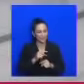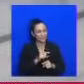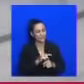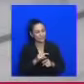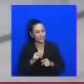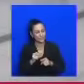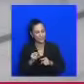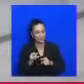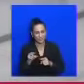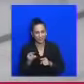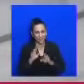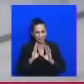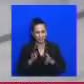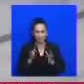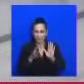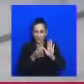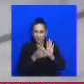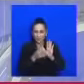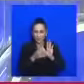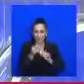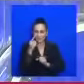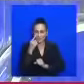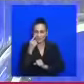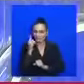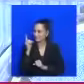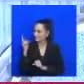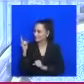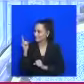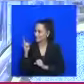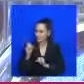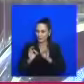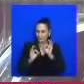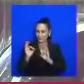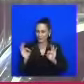Você com apostas em mãos, aqui bolas posicionadas, tudo pronto.